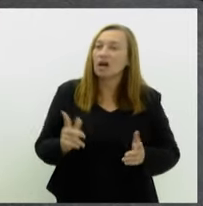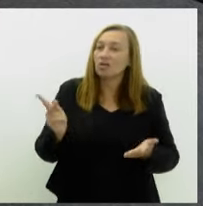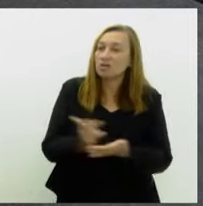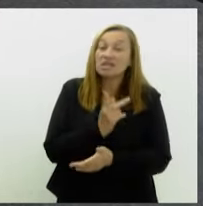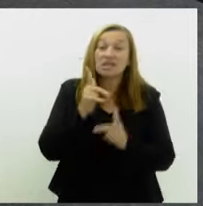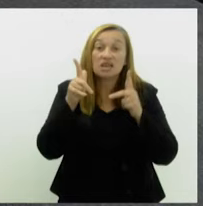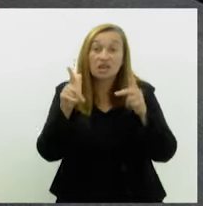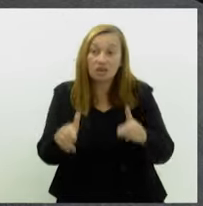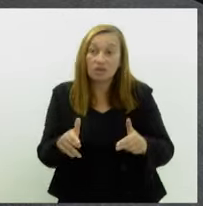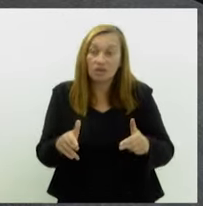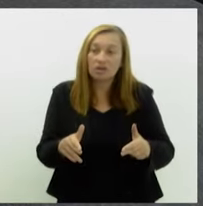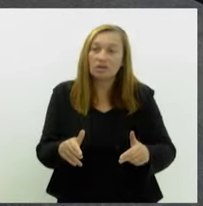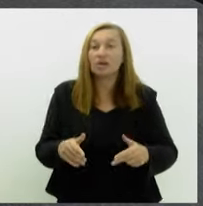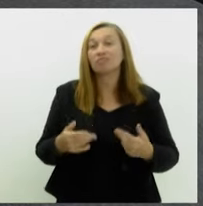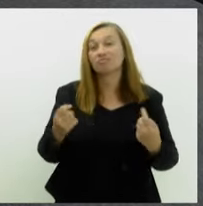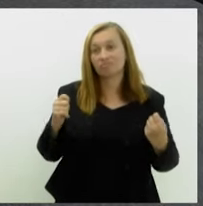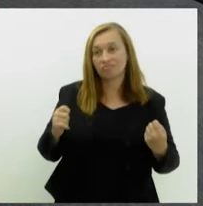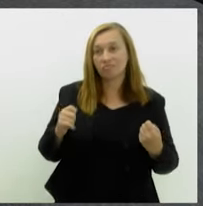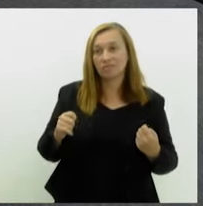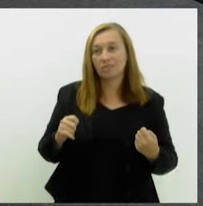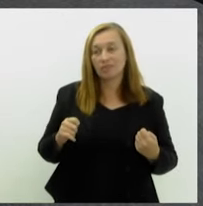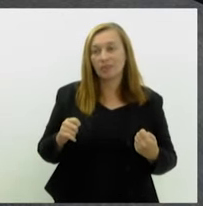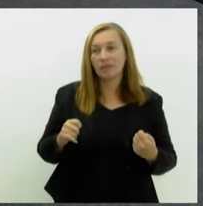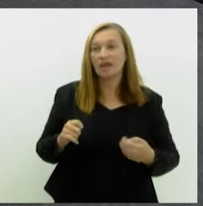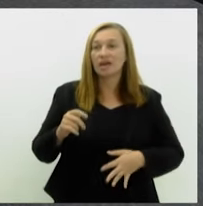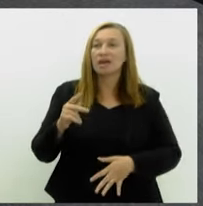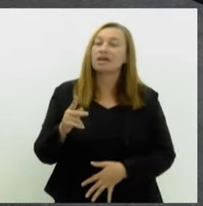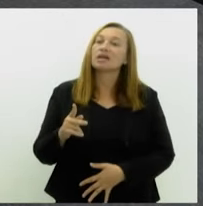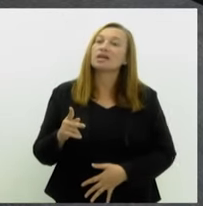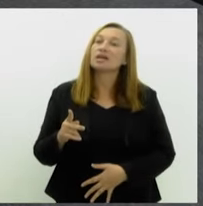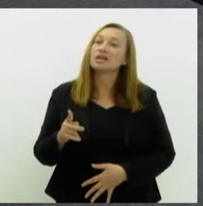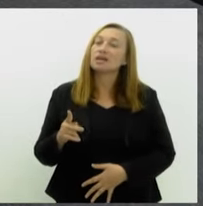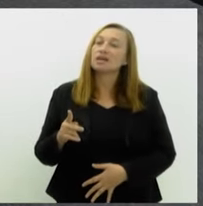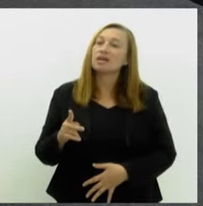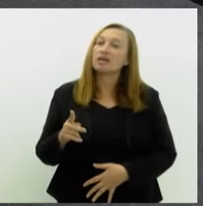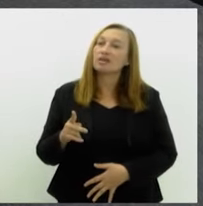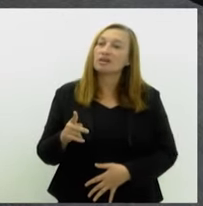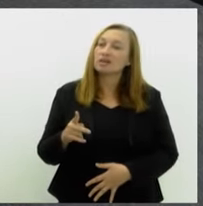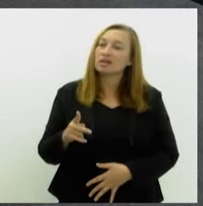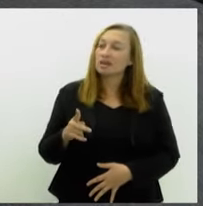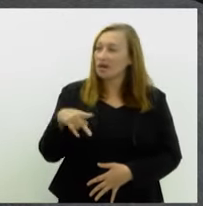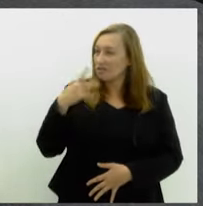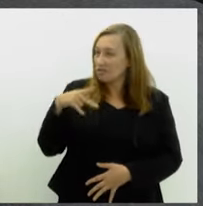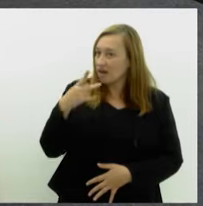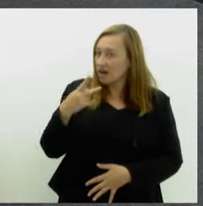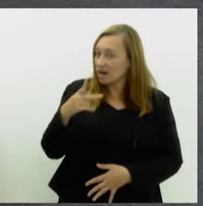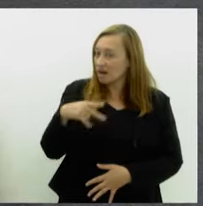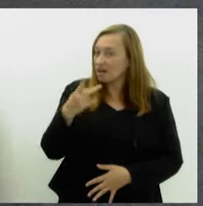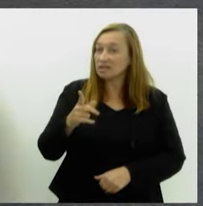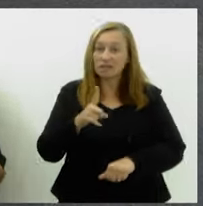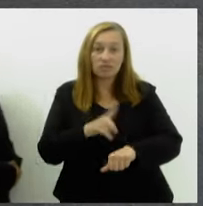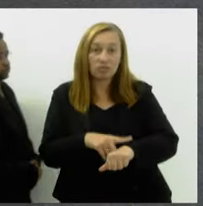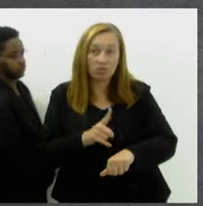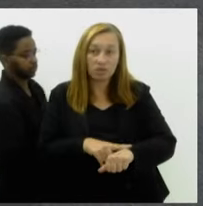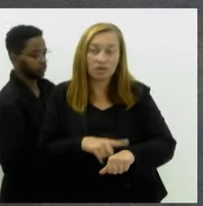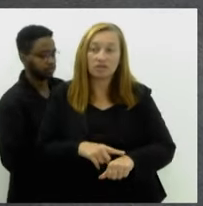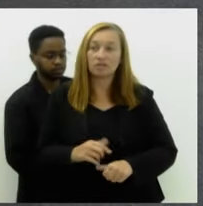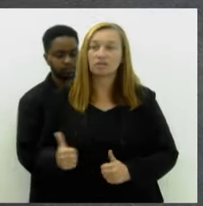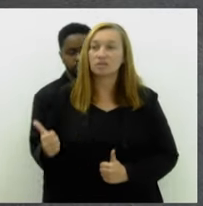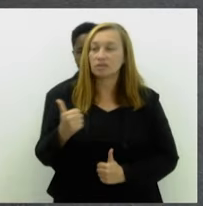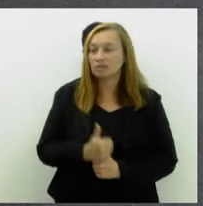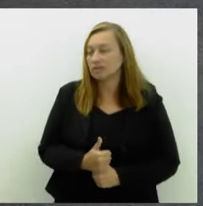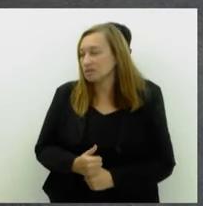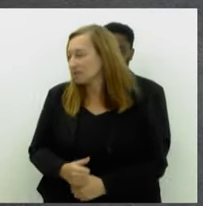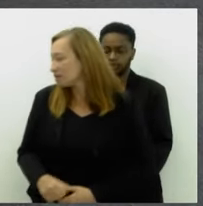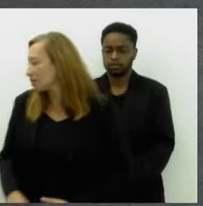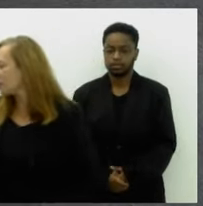situação e que eu espero que a prerrogativa, né, dada neste momento, pela explicação